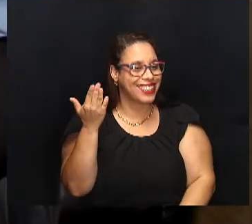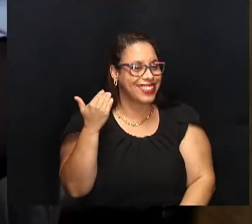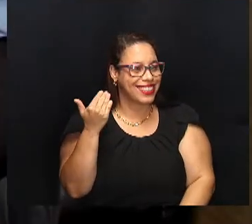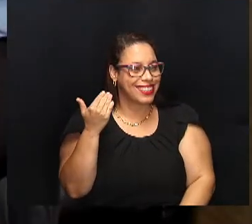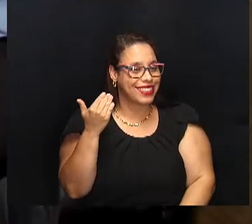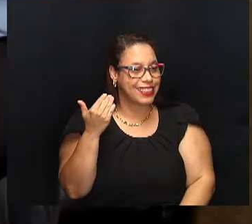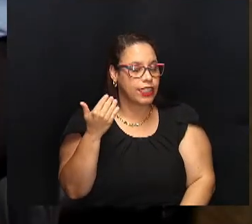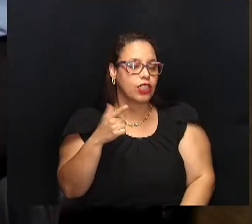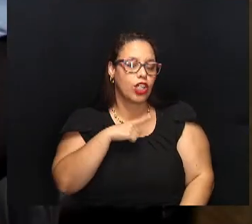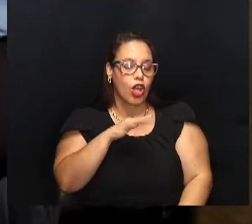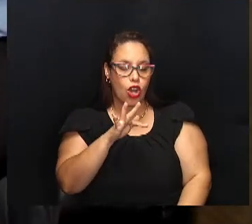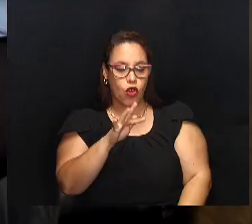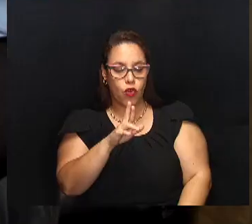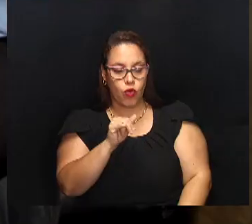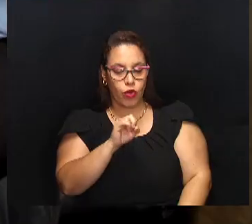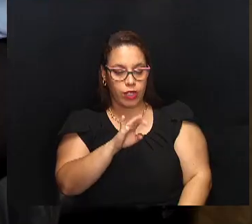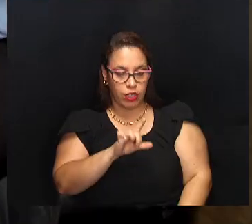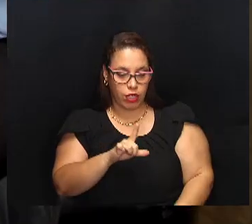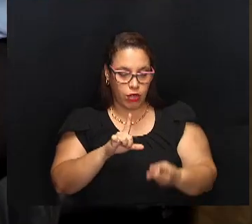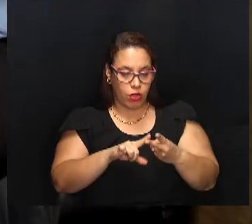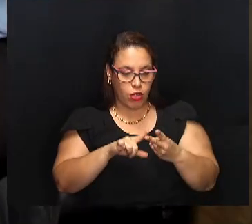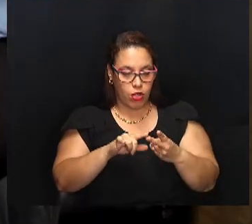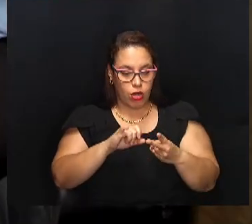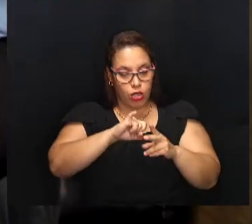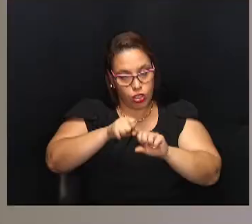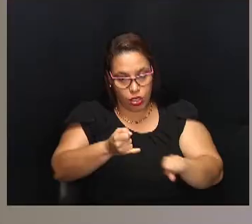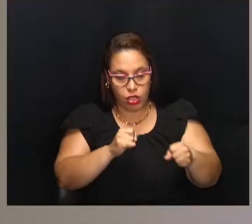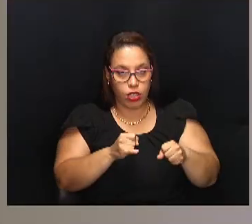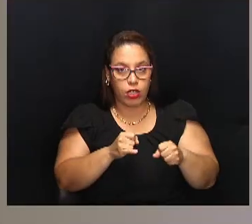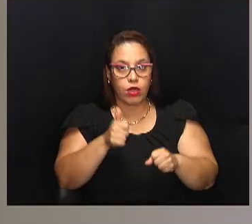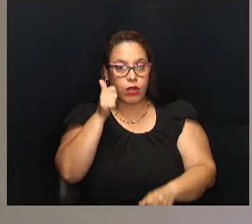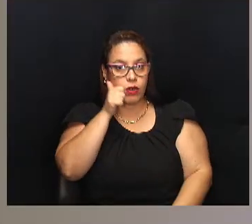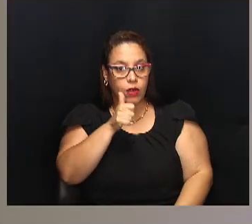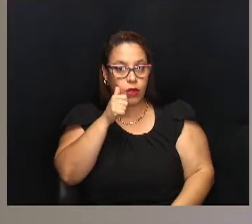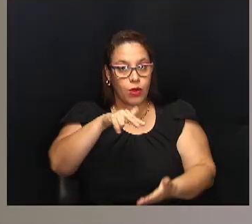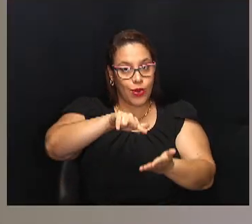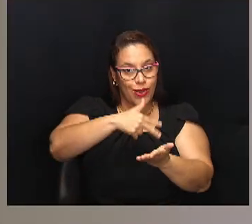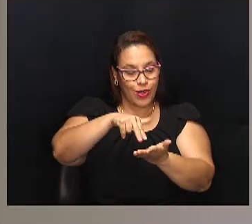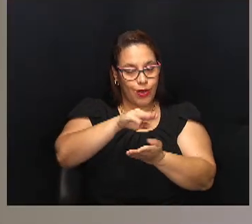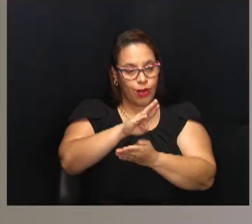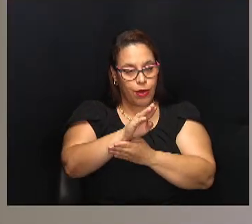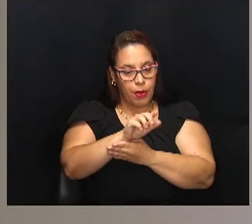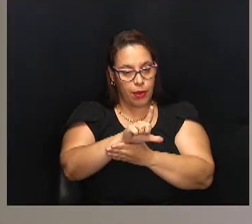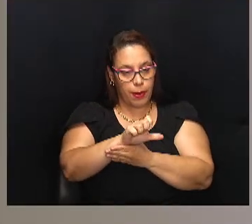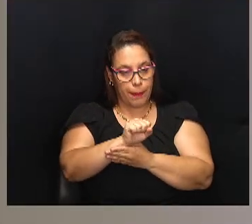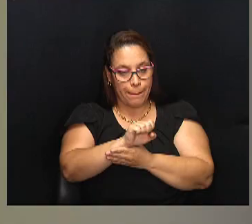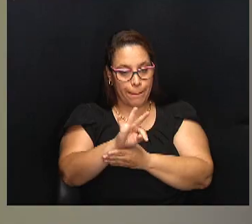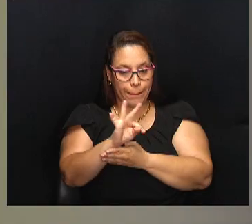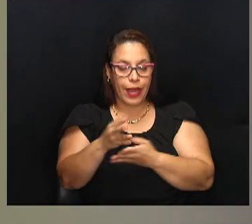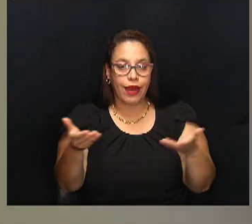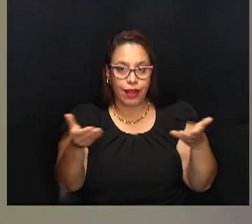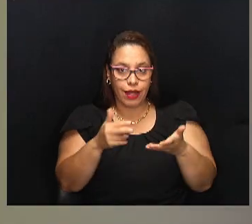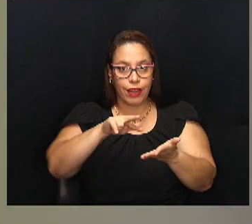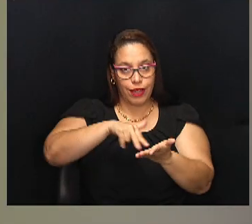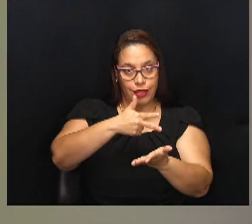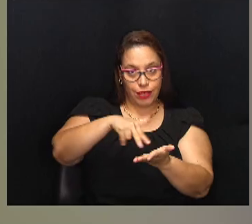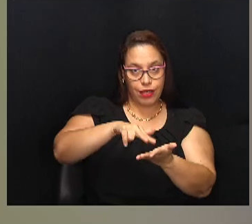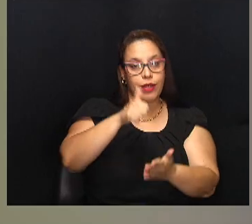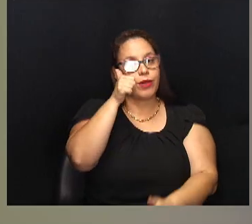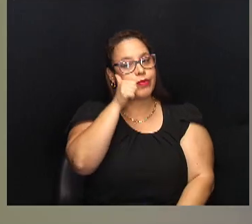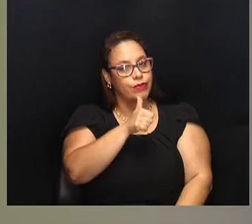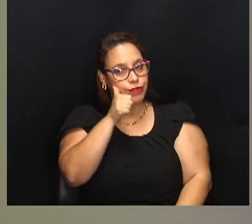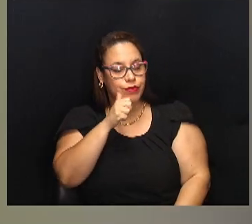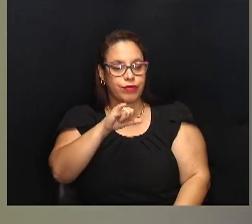tinha o futsal, já tinha o jiu-jitsu, meu sonho era colocar para meninas o balé, né? E eu tenho aqui agora um balé para meninas,